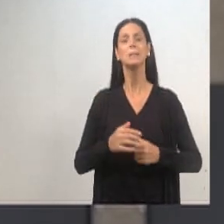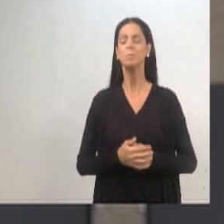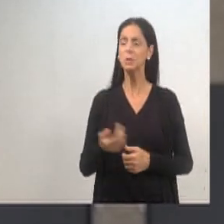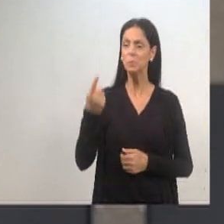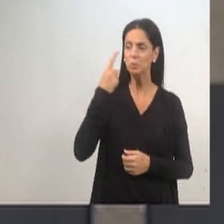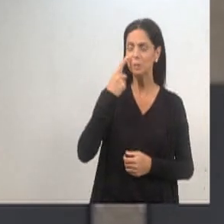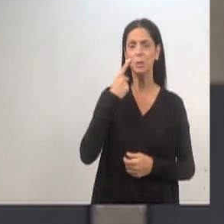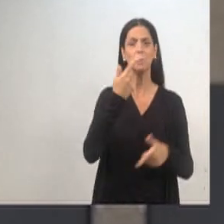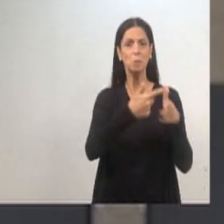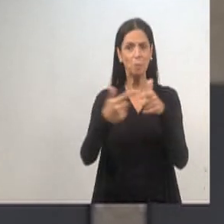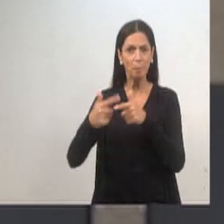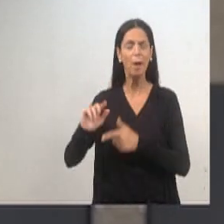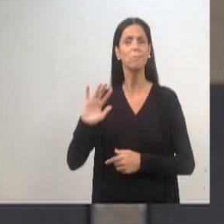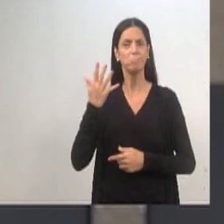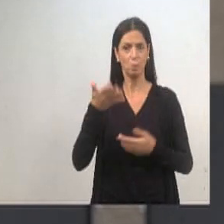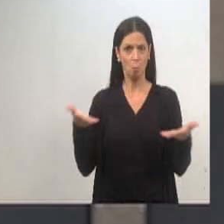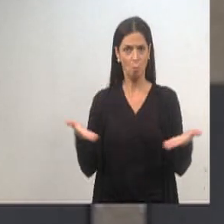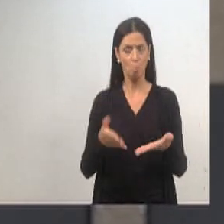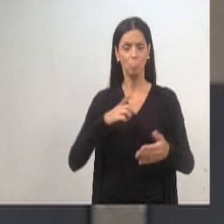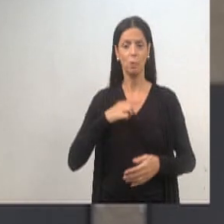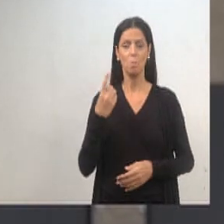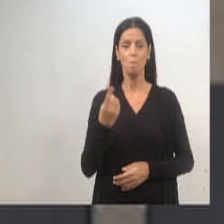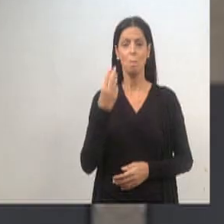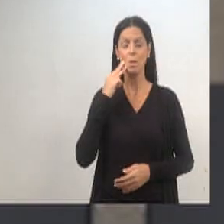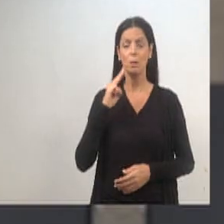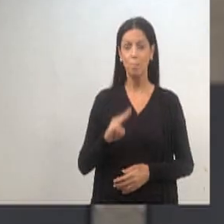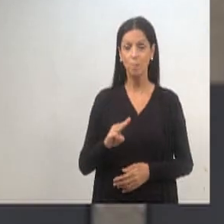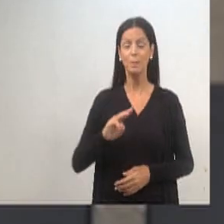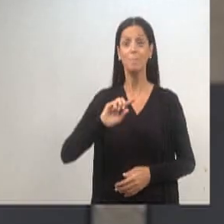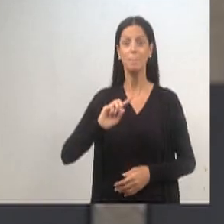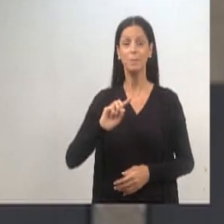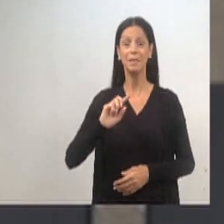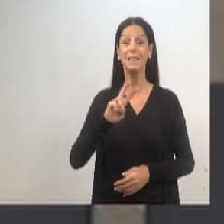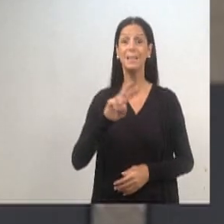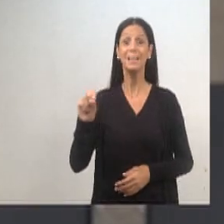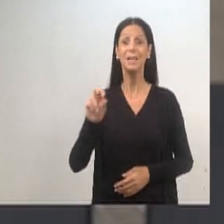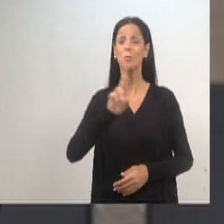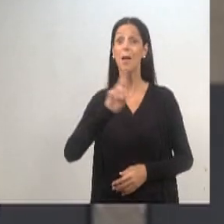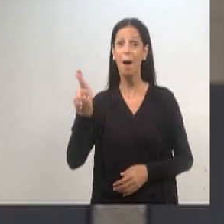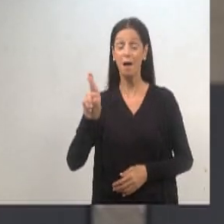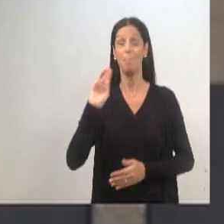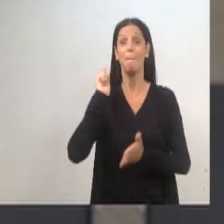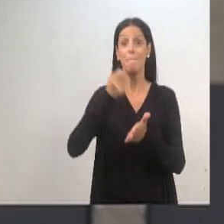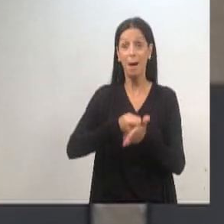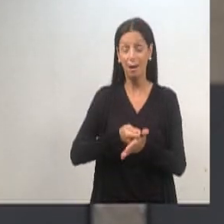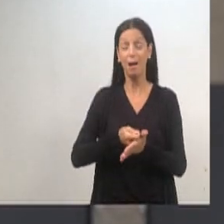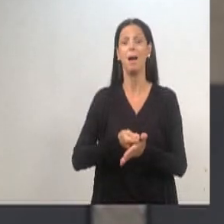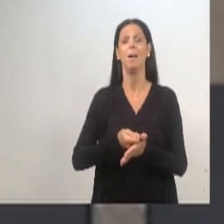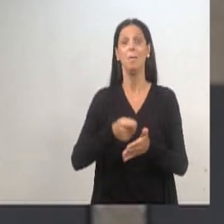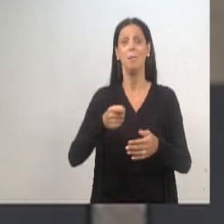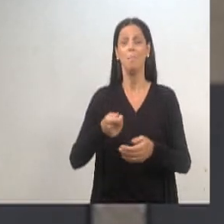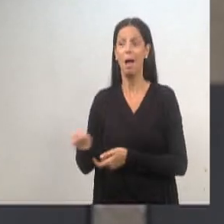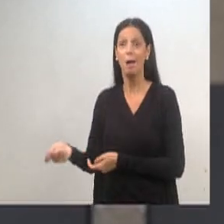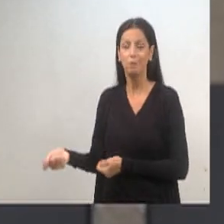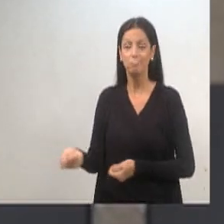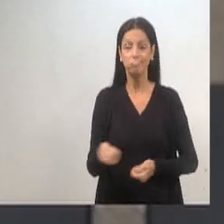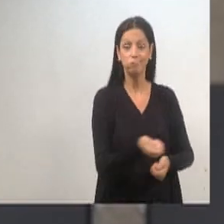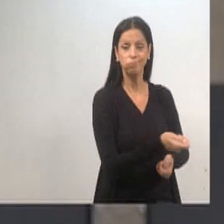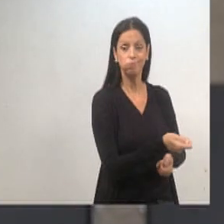Nós temos hoje R$1.500.000 para roçada mês, a questão de Blumenau. Não conseguimos atender essa